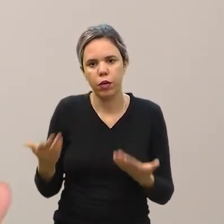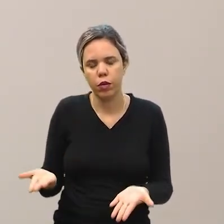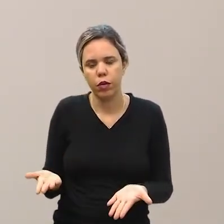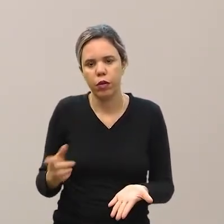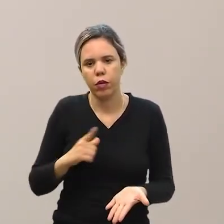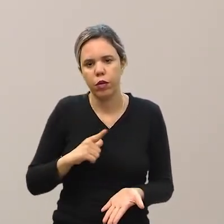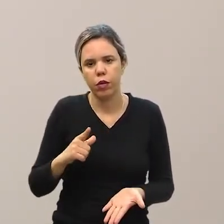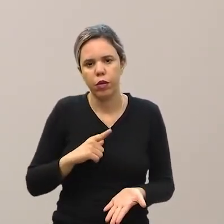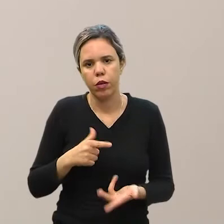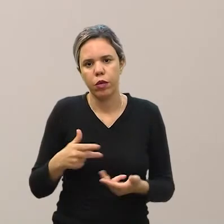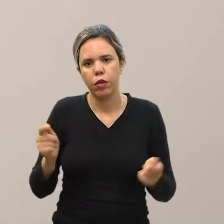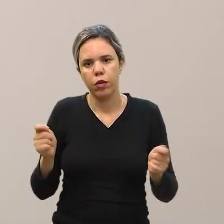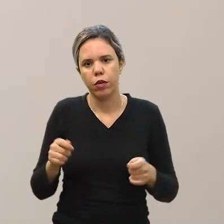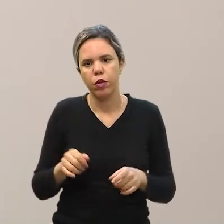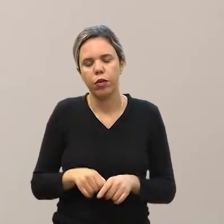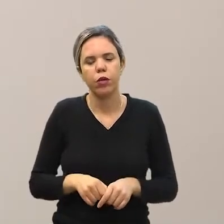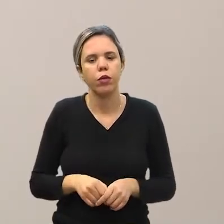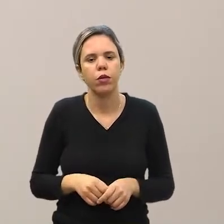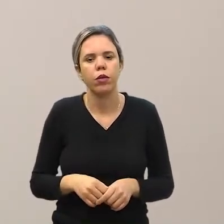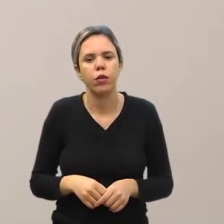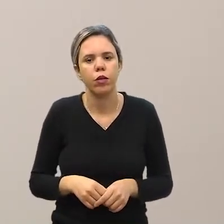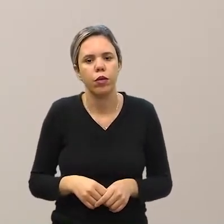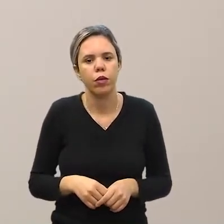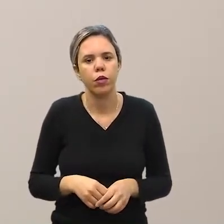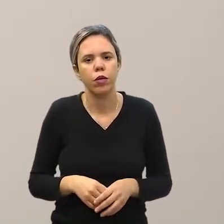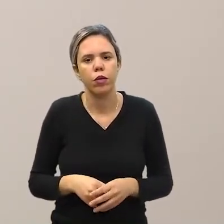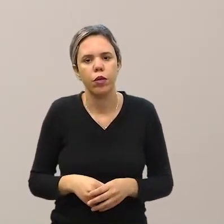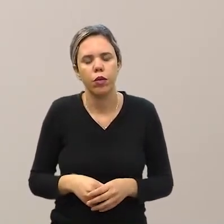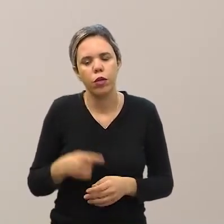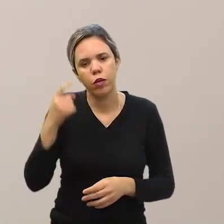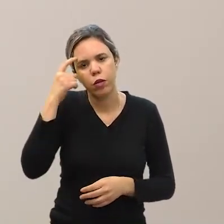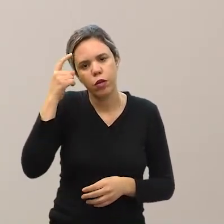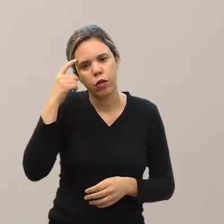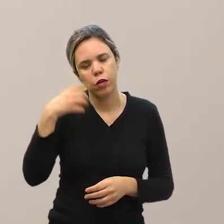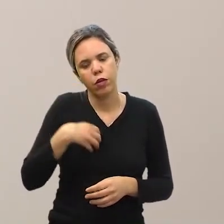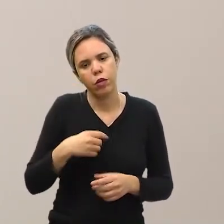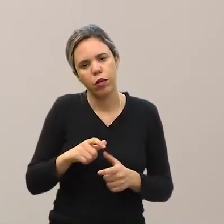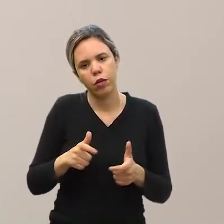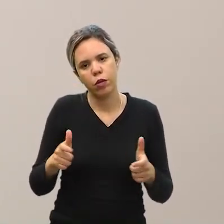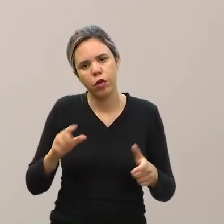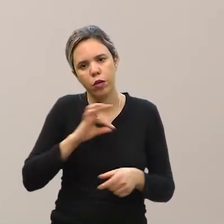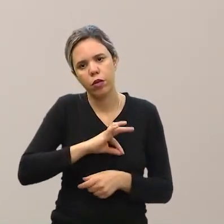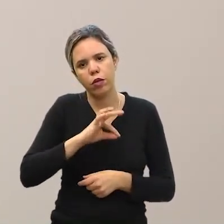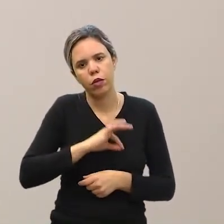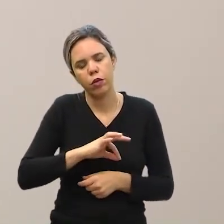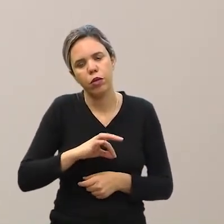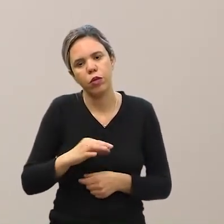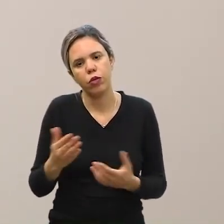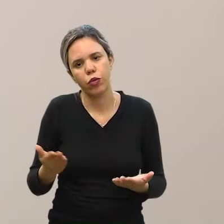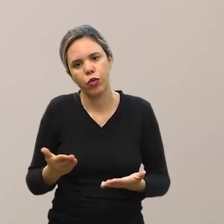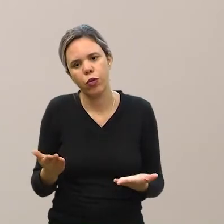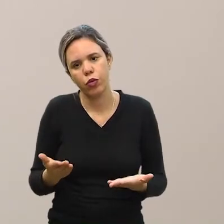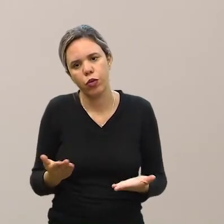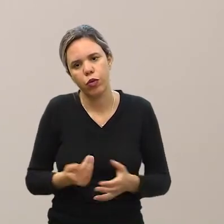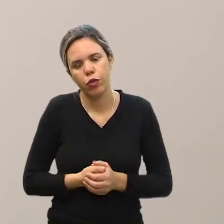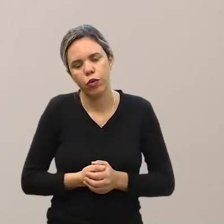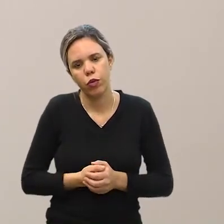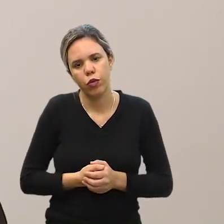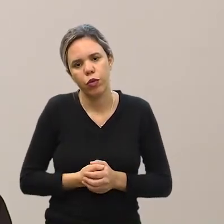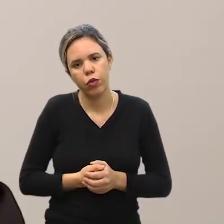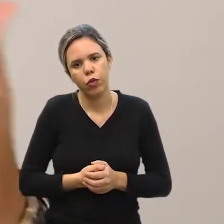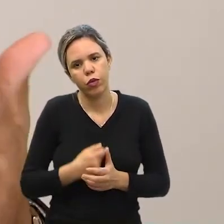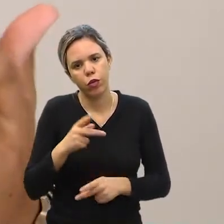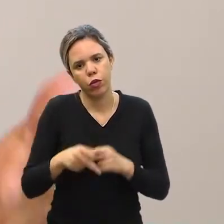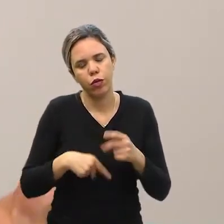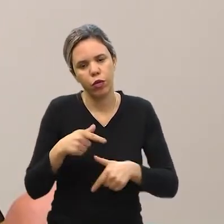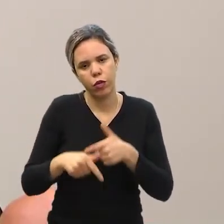ela tem algumas possibilidades. Uma delas é pensar uma forma de aumentar a renda, né? E hoje em dia, a